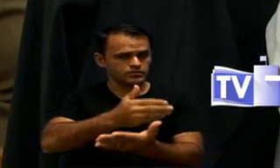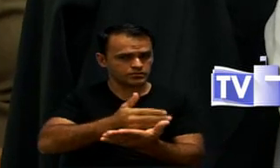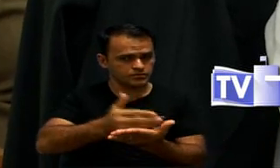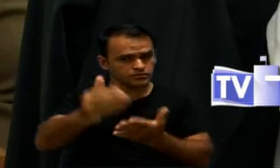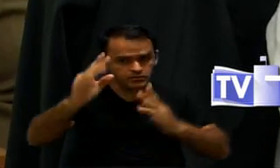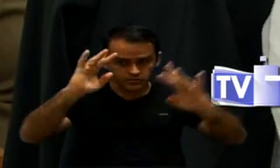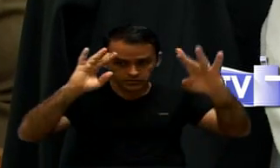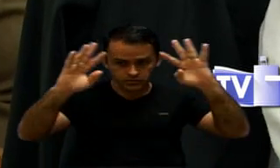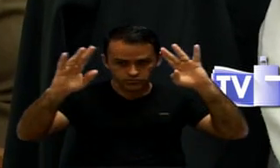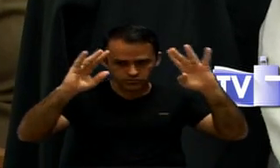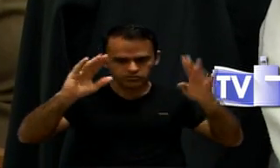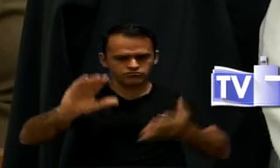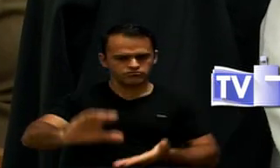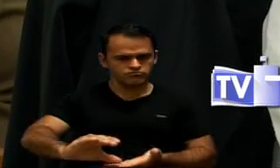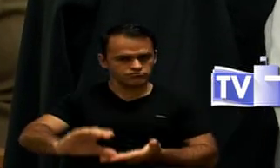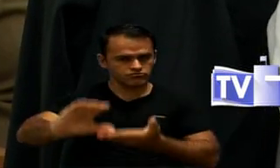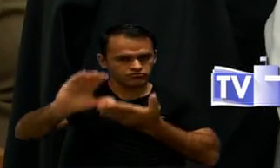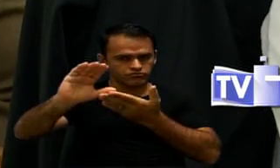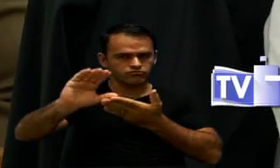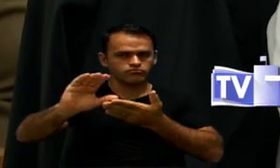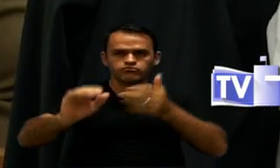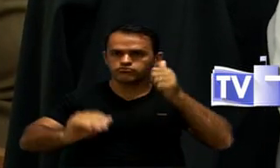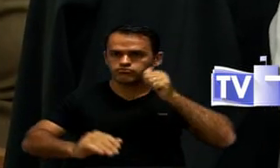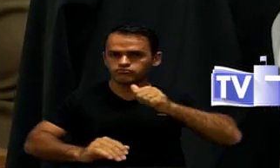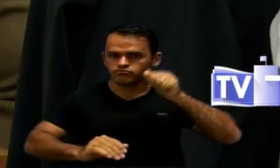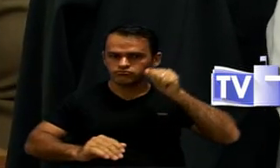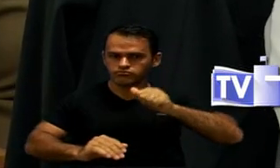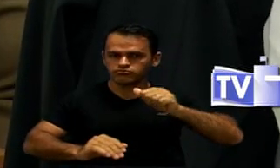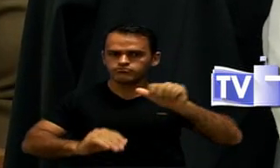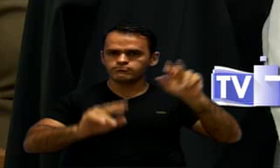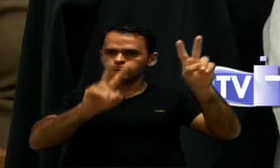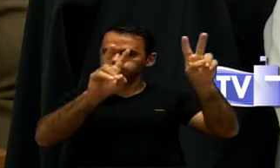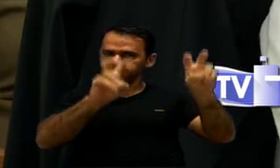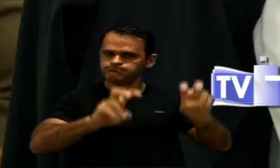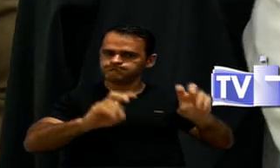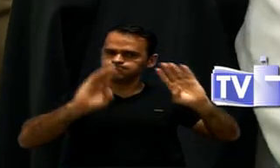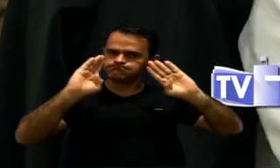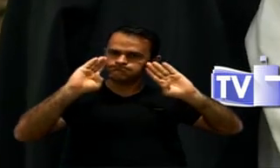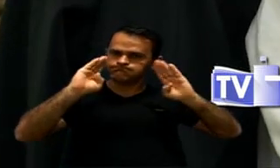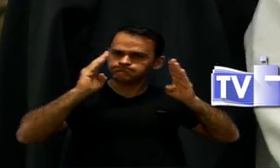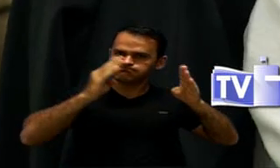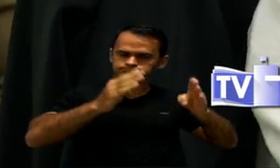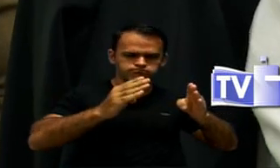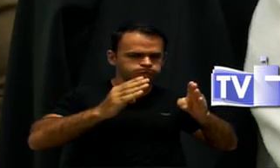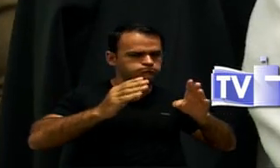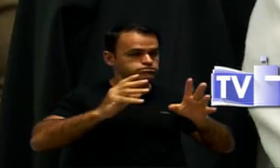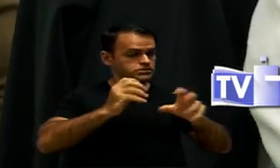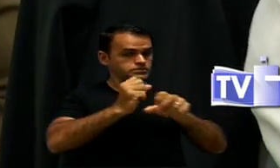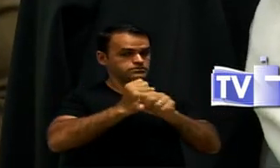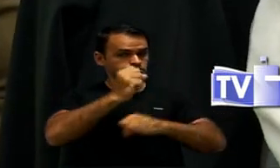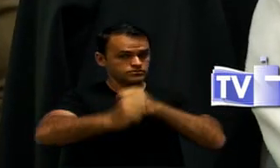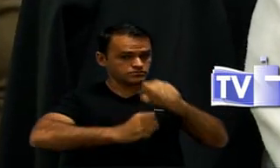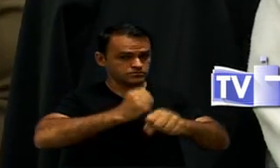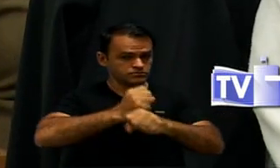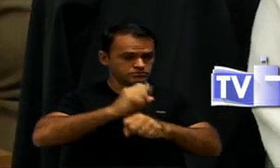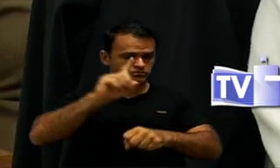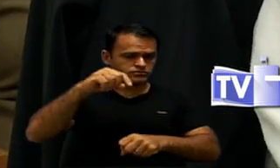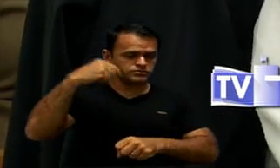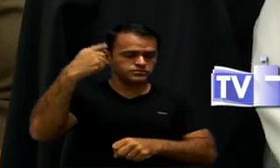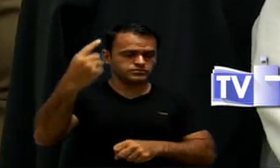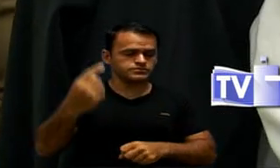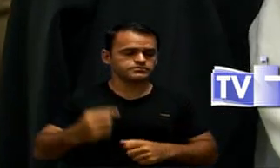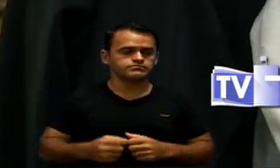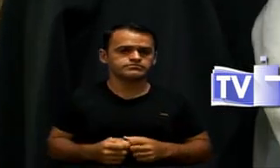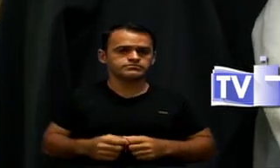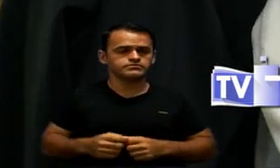enquanto Conselho da Mulher, como uma pauta prioritária, construir para o ano que vem. E, já